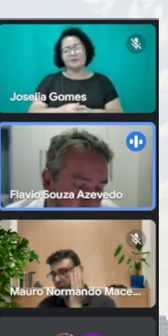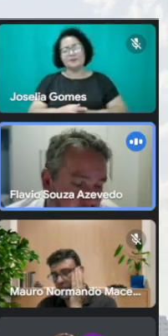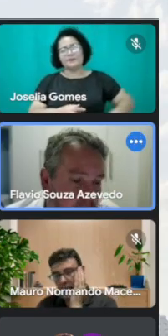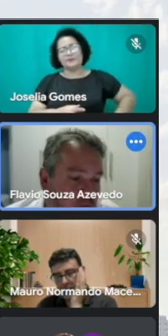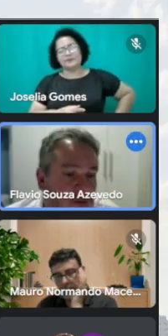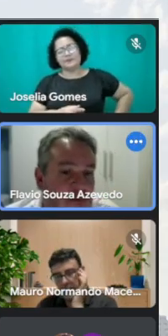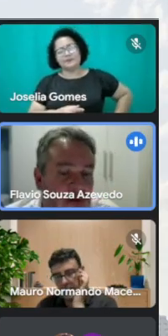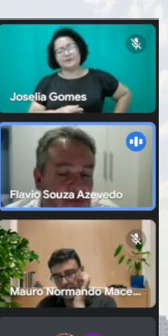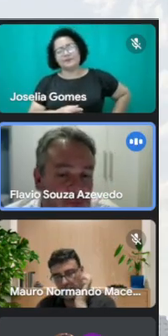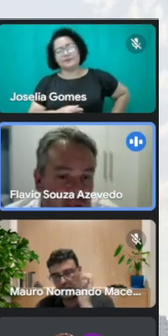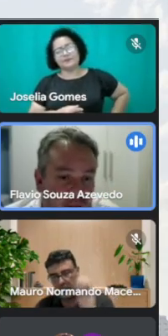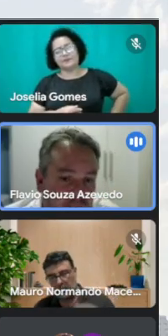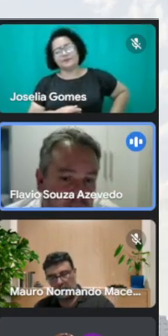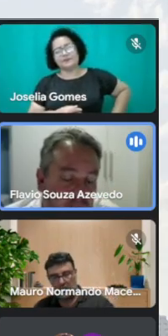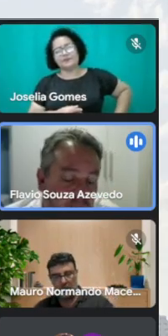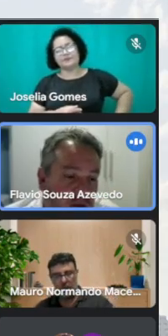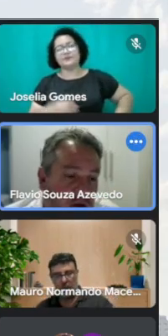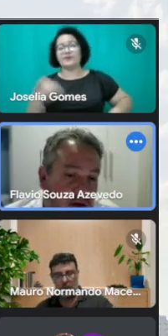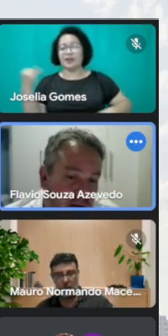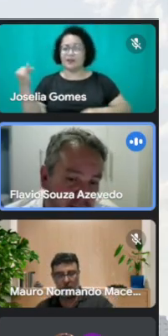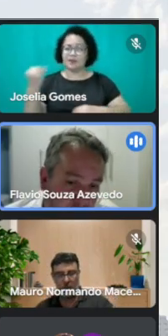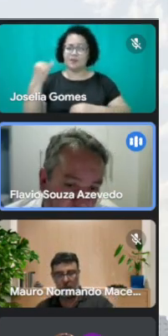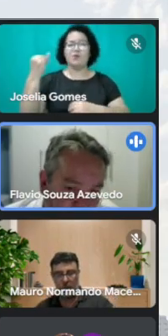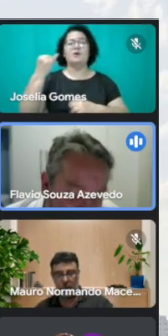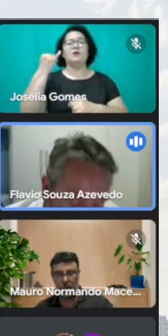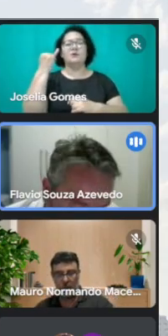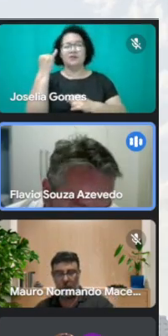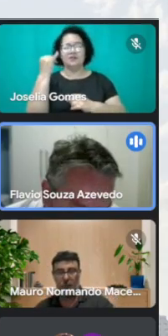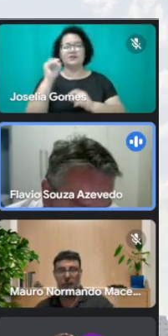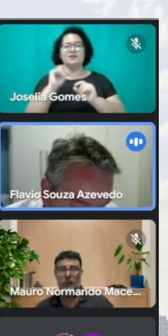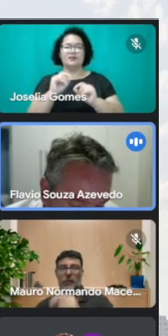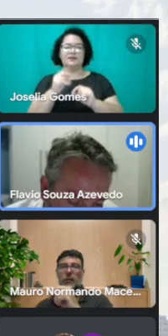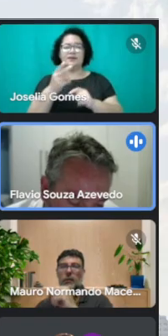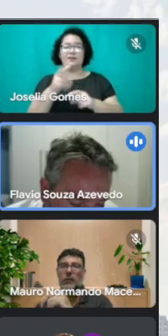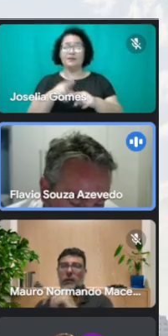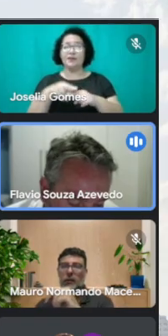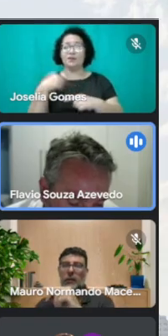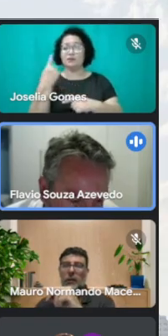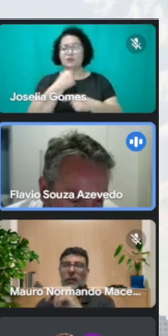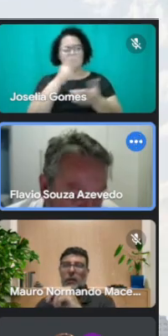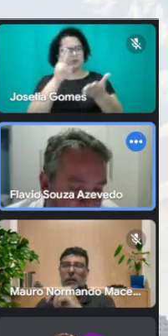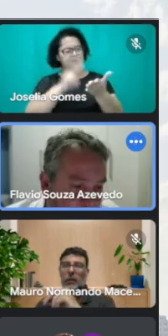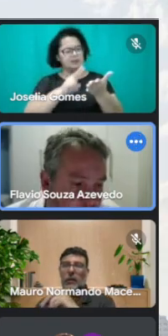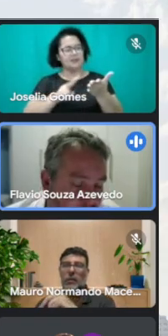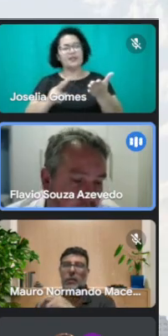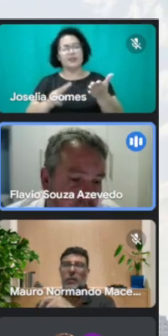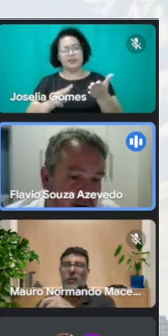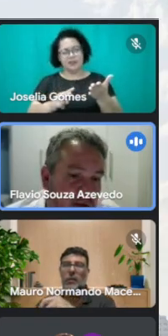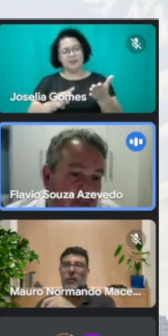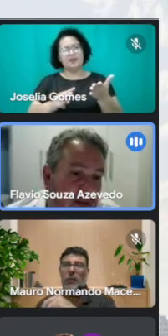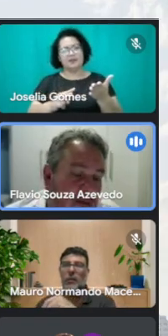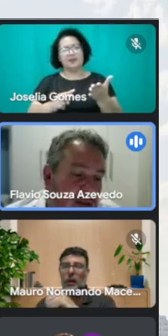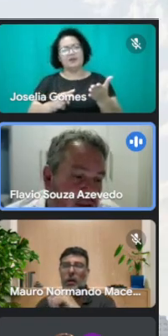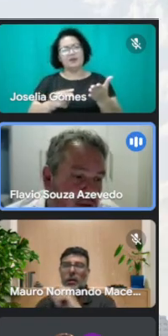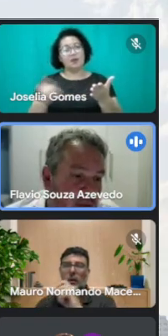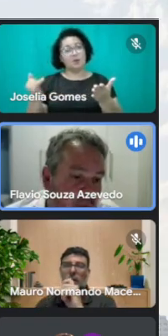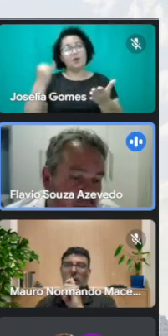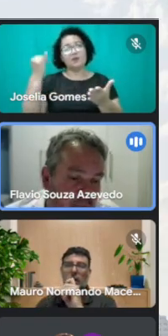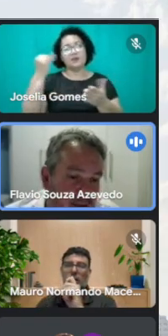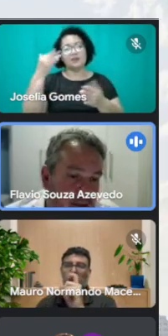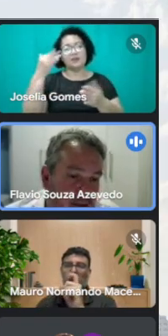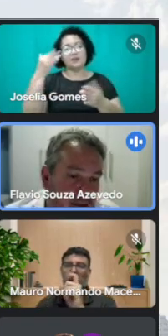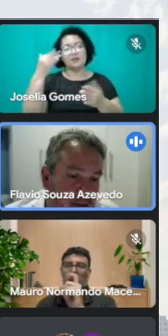em outros, é fundamental. Assim, pelo que a gente lê, é uma coisa primordial, né? Participação